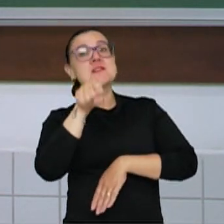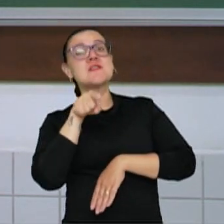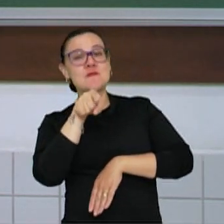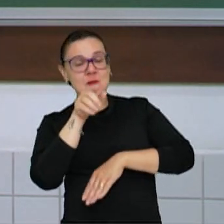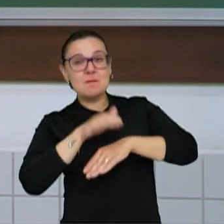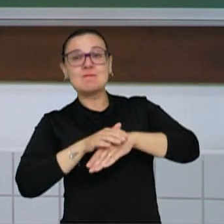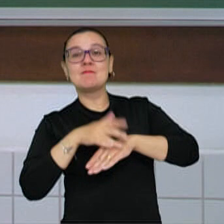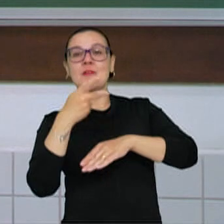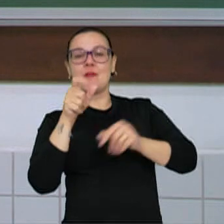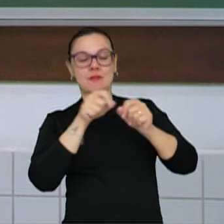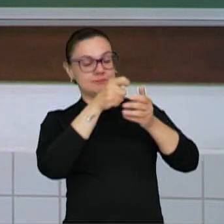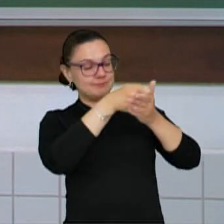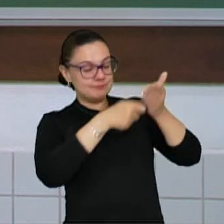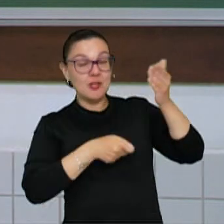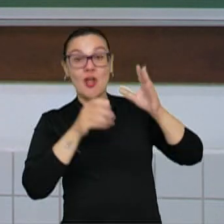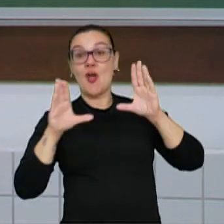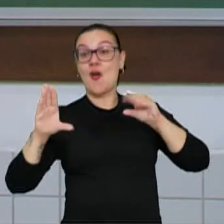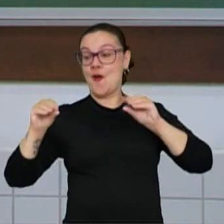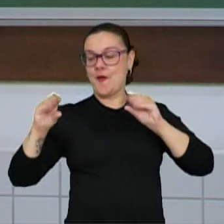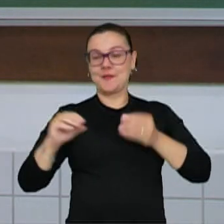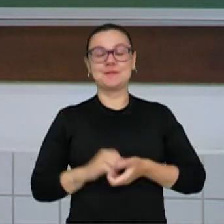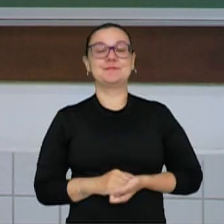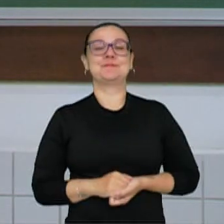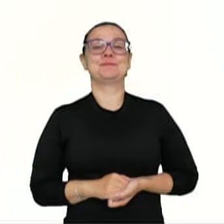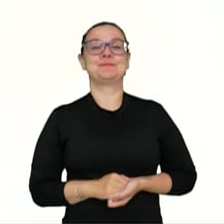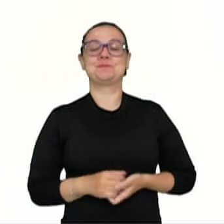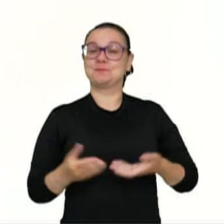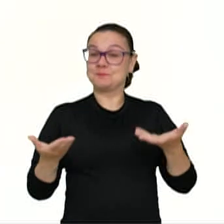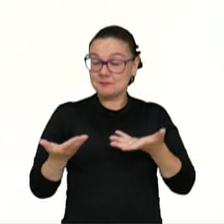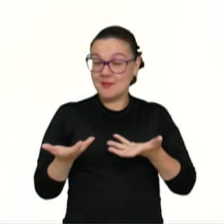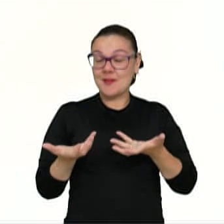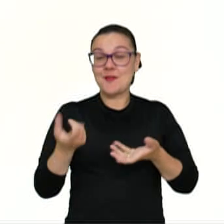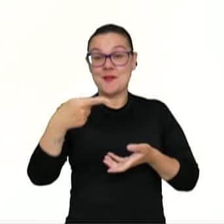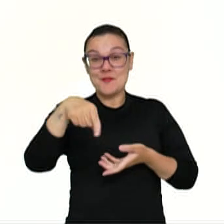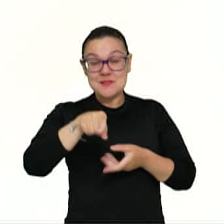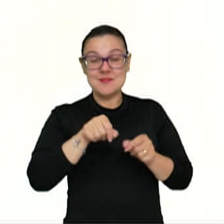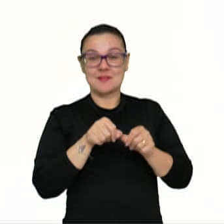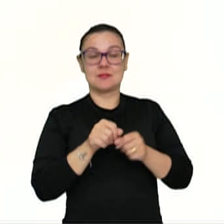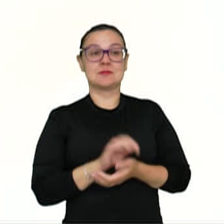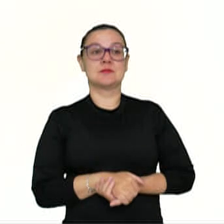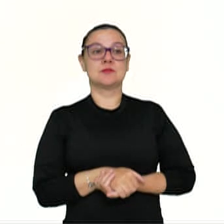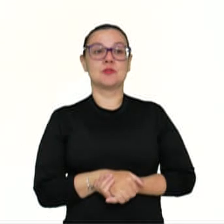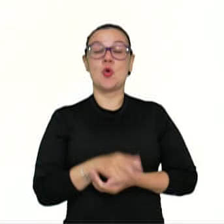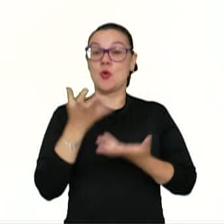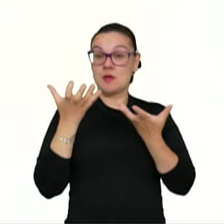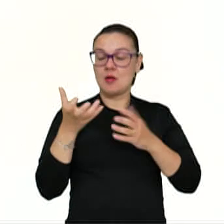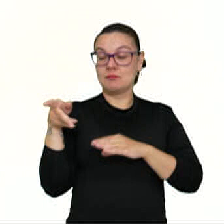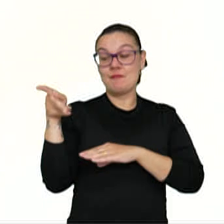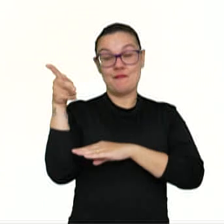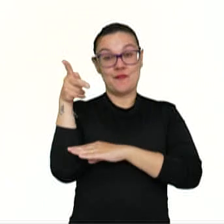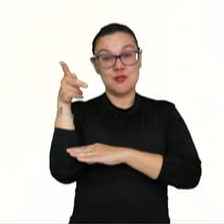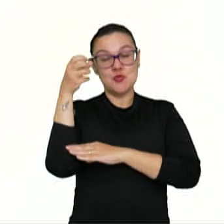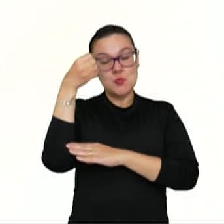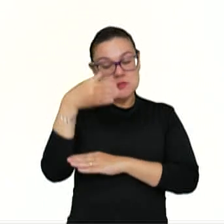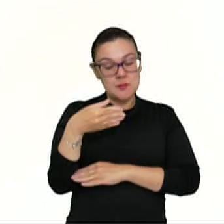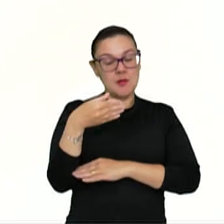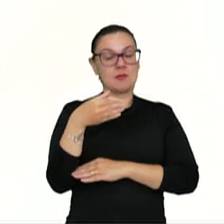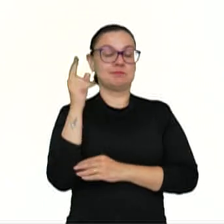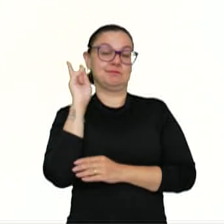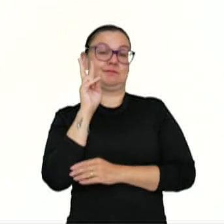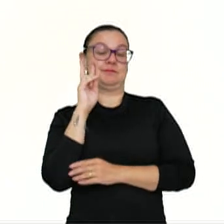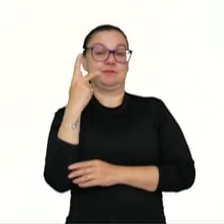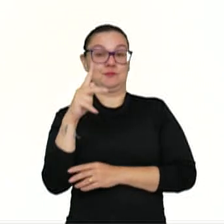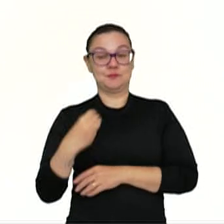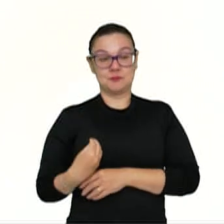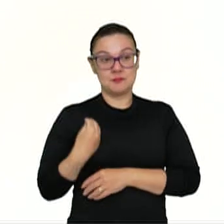fazer esse gênero oral, fazer uma entrevista. O que, que eu quero que você faça? Eu quero que você faça um vídeo contando as suas